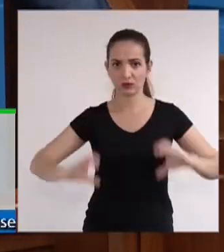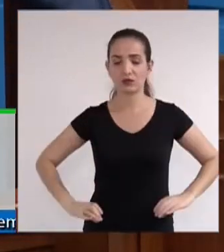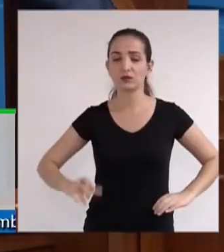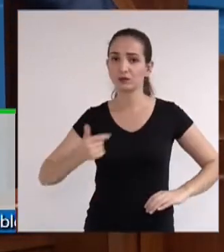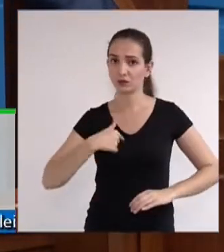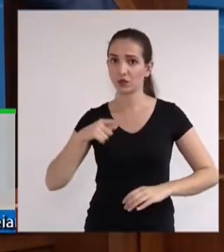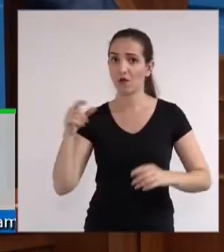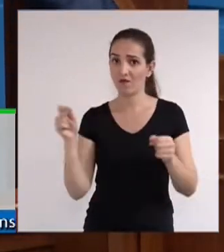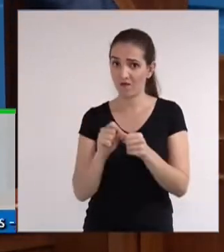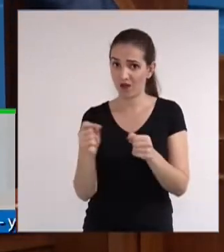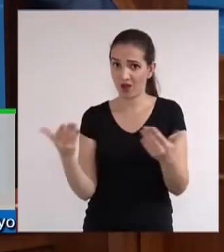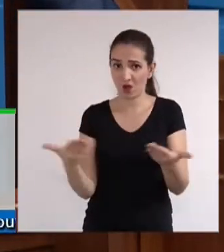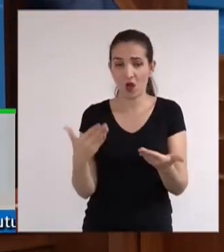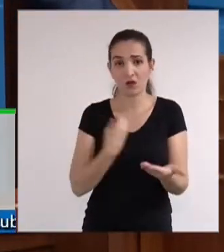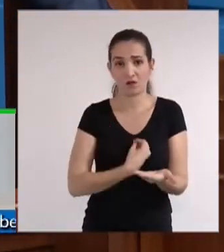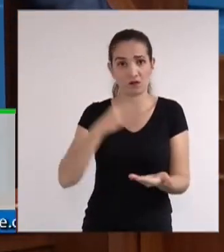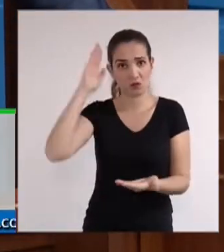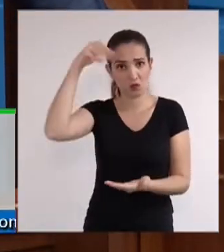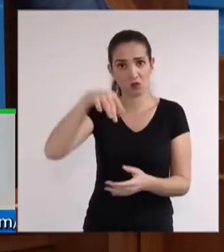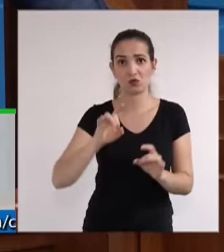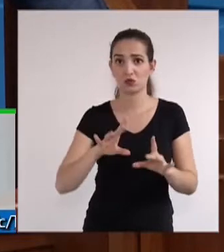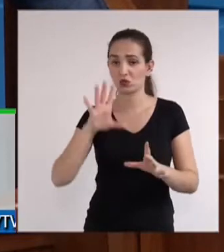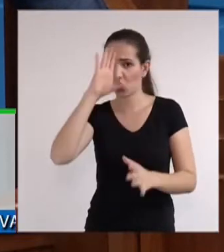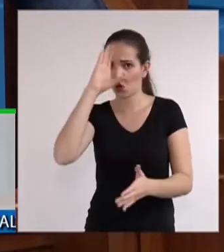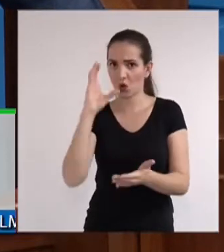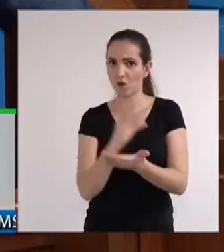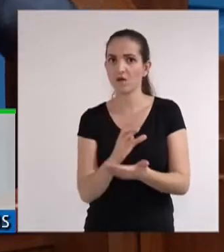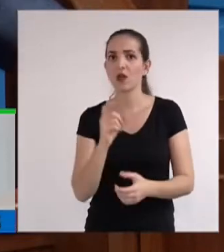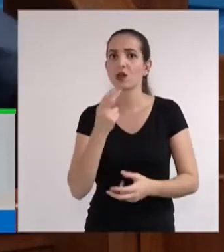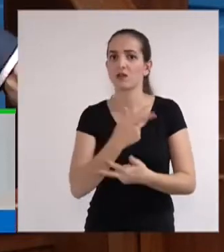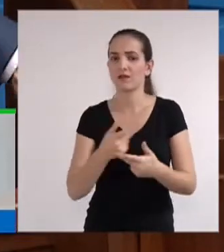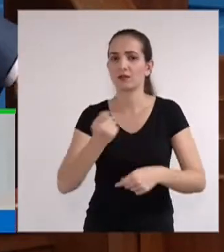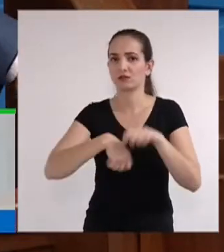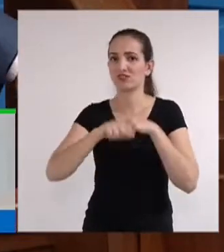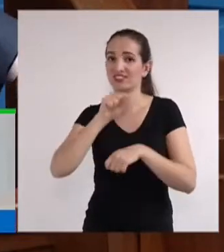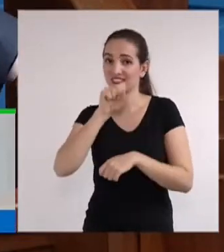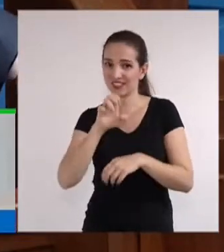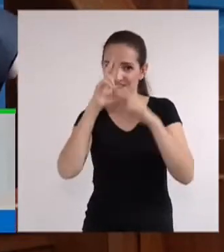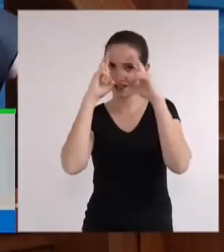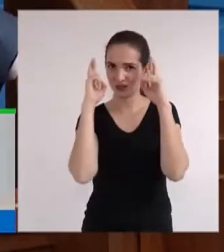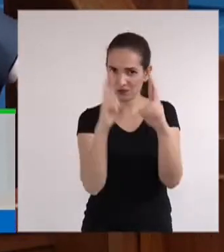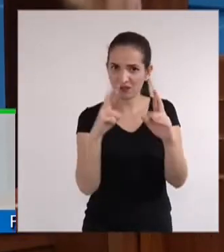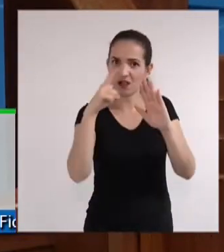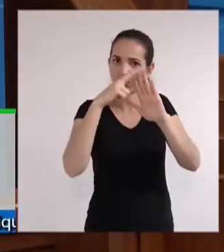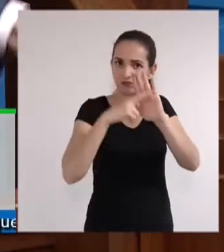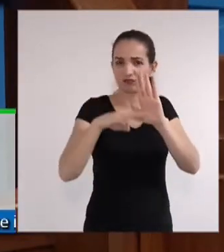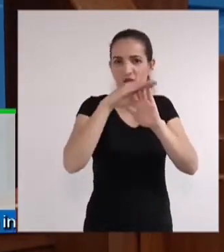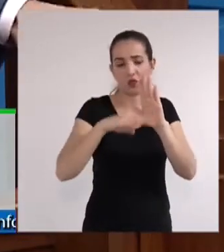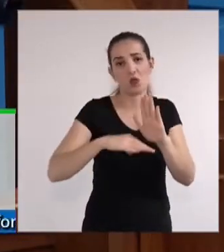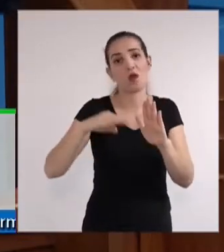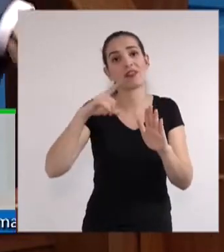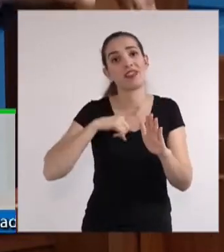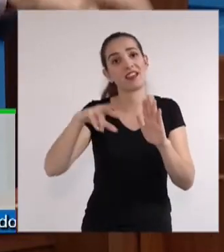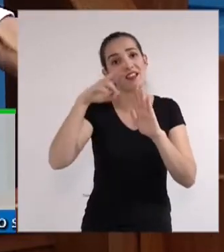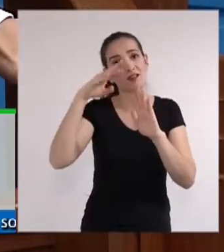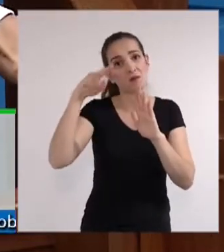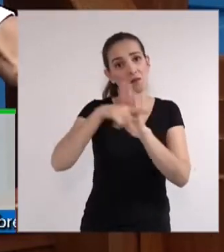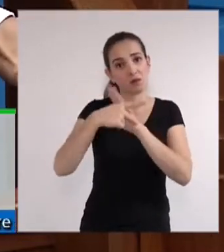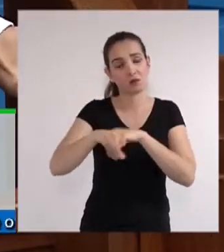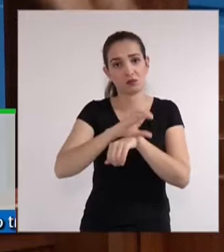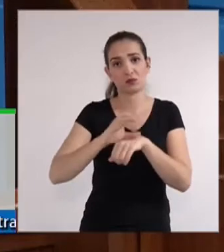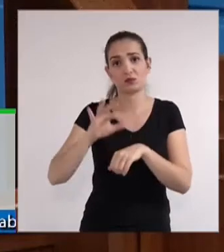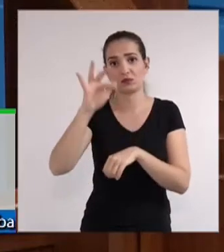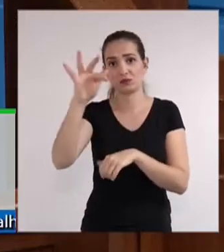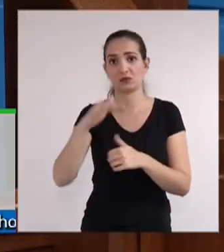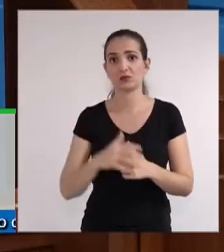estou numa república, e eu só posso confiar num ato administrativo se ele respeitar os princípios constitucionais. E a urna eletrônica não